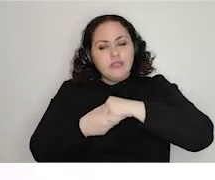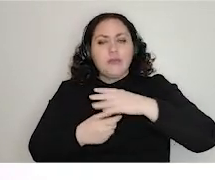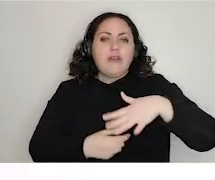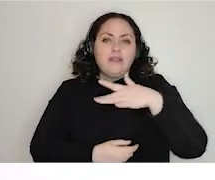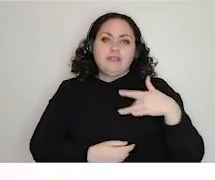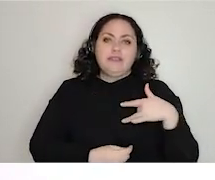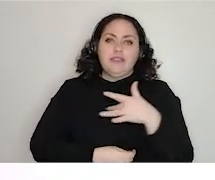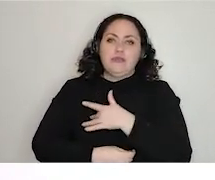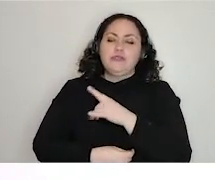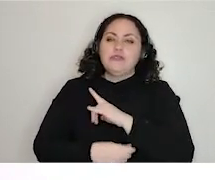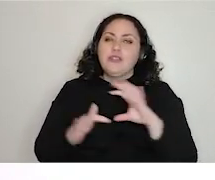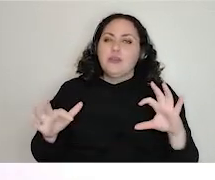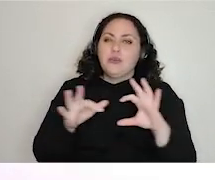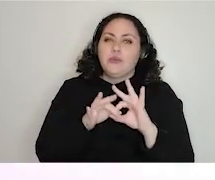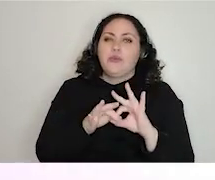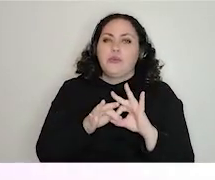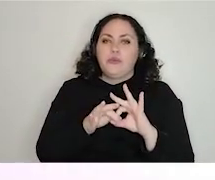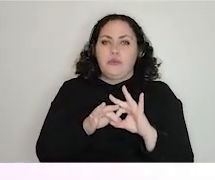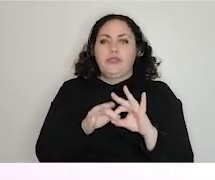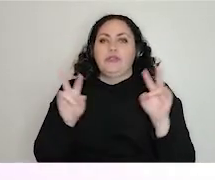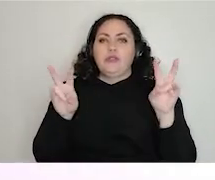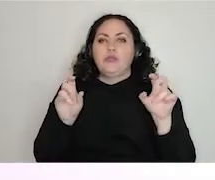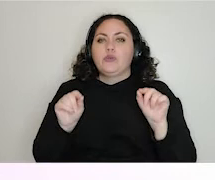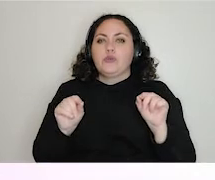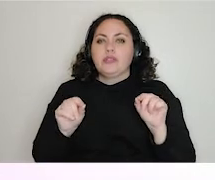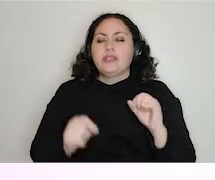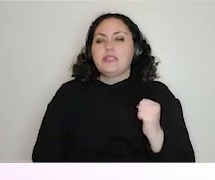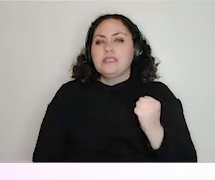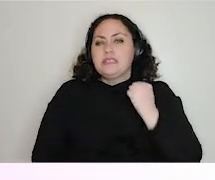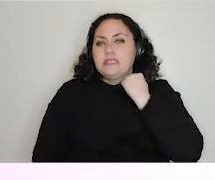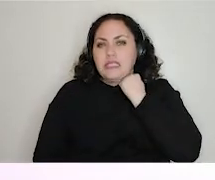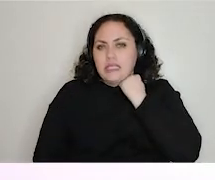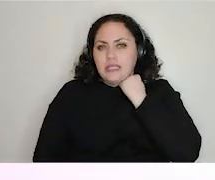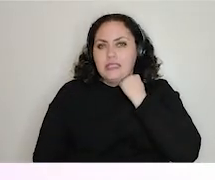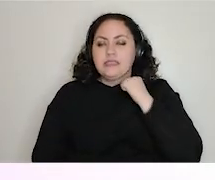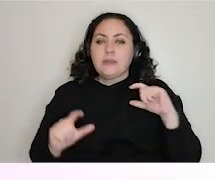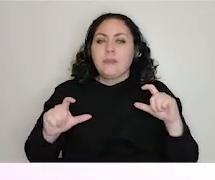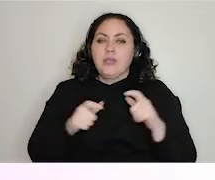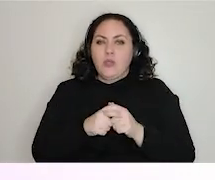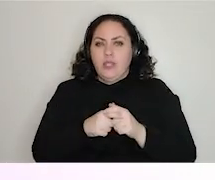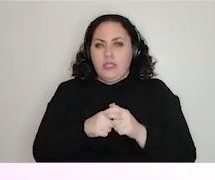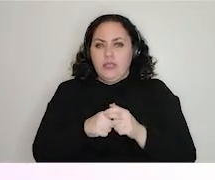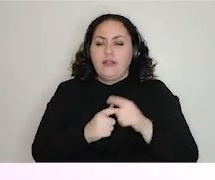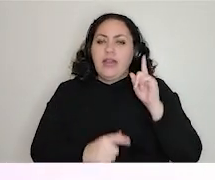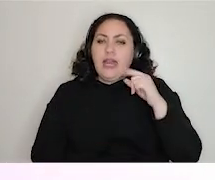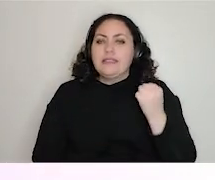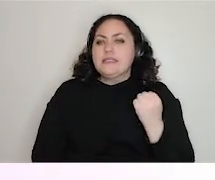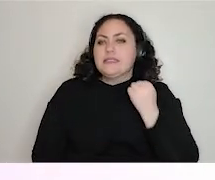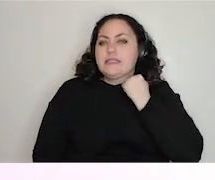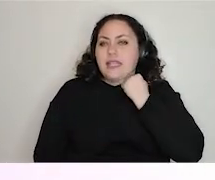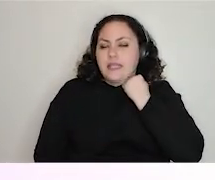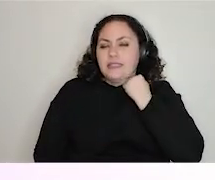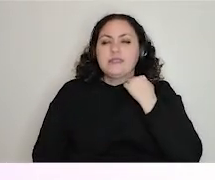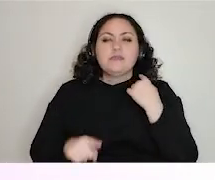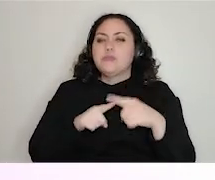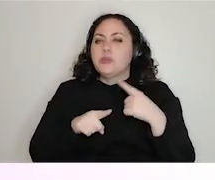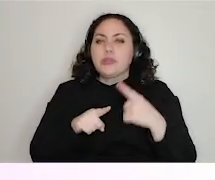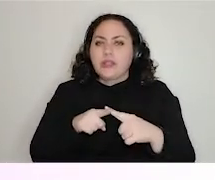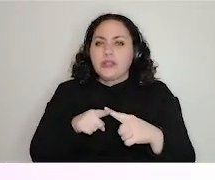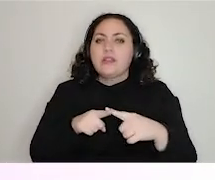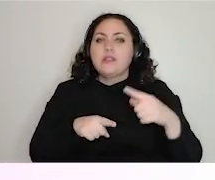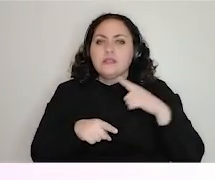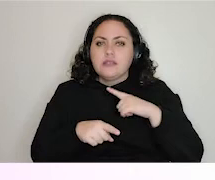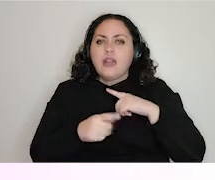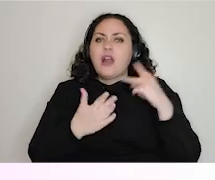muito relacionado com uma questão que a gente tem hoje, que a gente conhece, que é o estresse de minoria, né? Que é um estresse crônico condicionado por